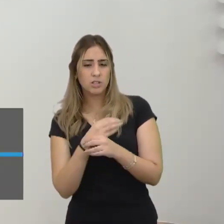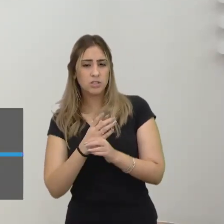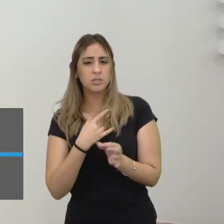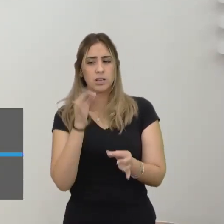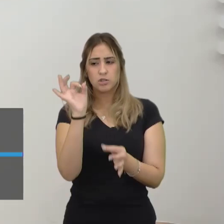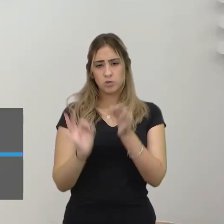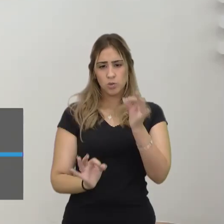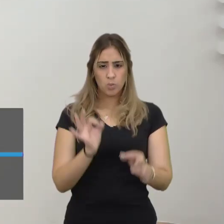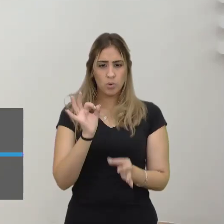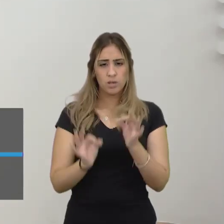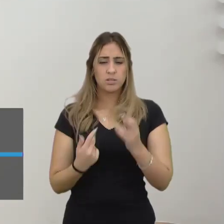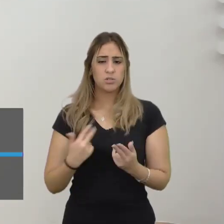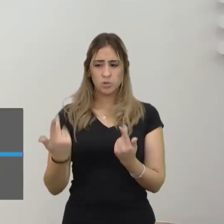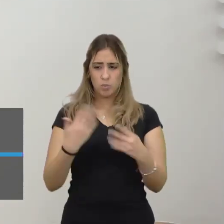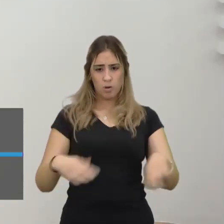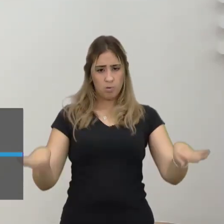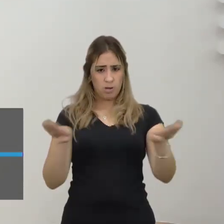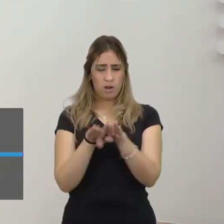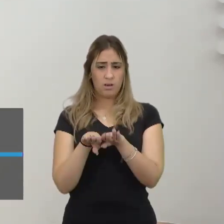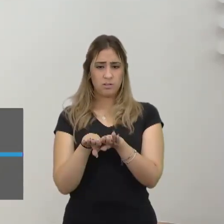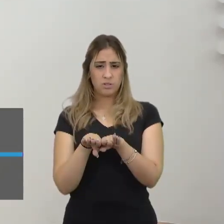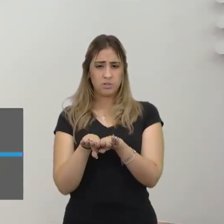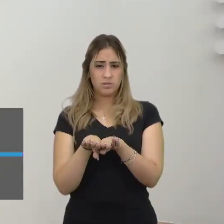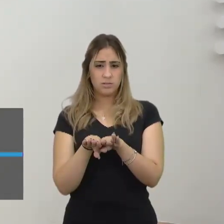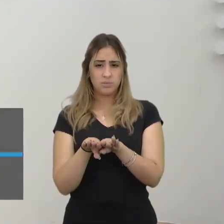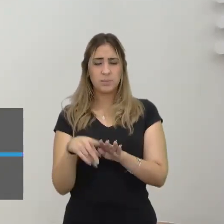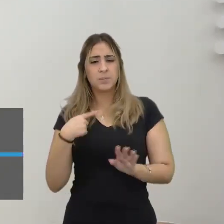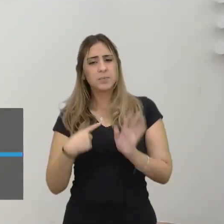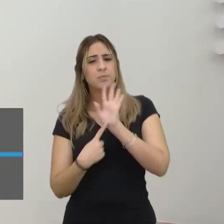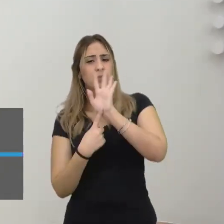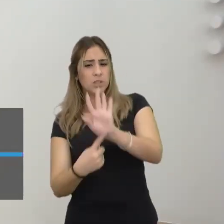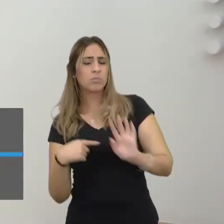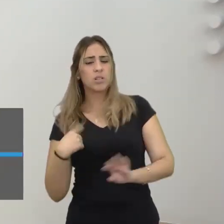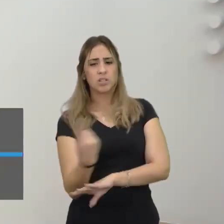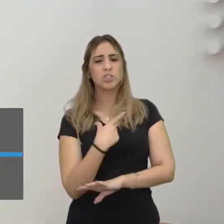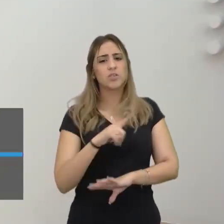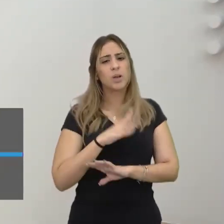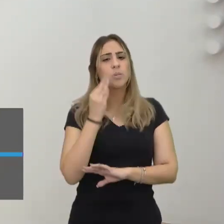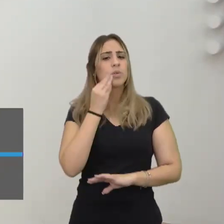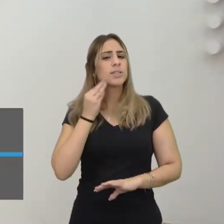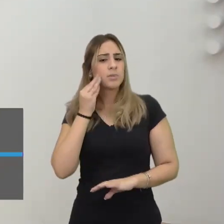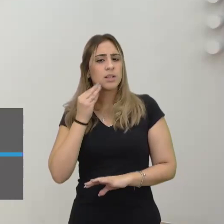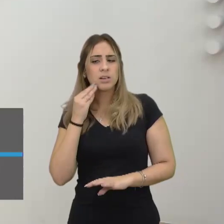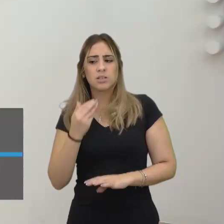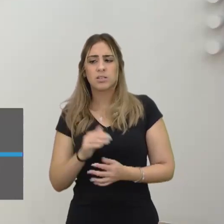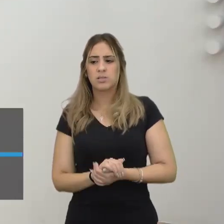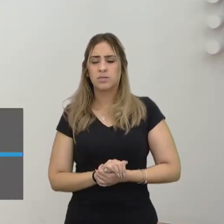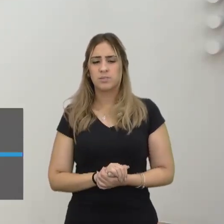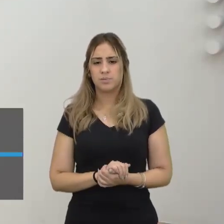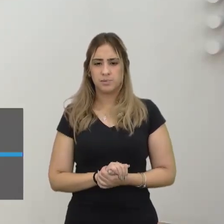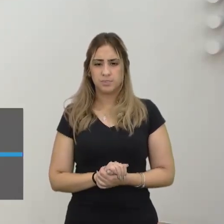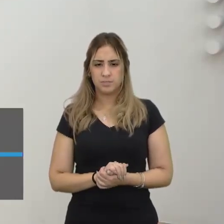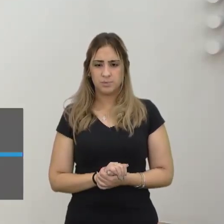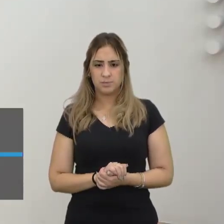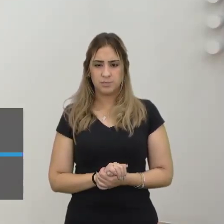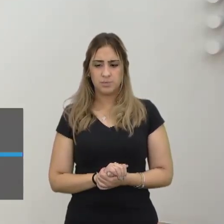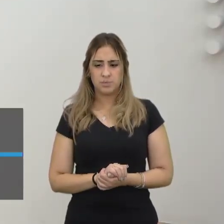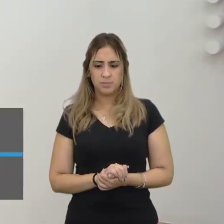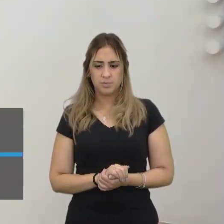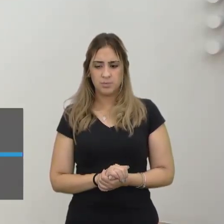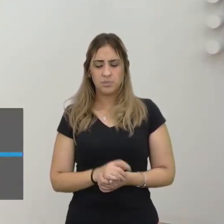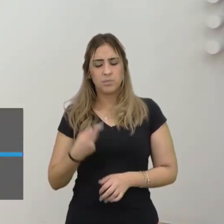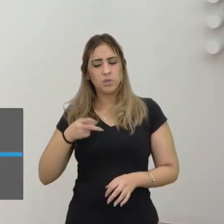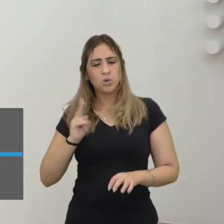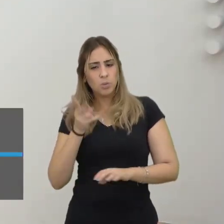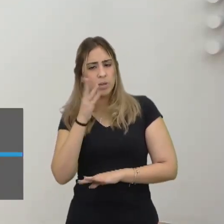juízes. De igualdade. E de igualdade, mostrando que eles tiveram possibilidades acadêmicas e profissionais